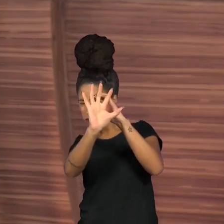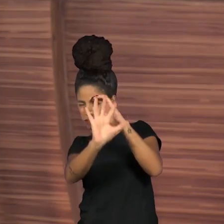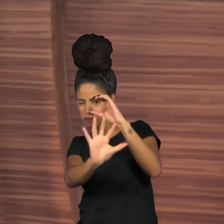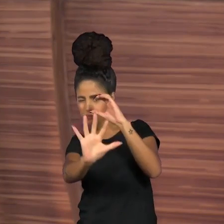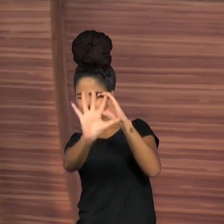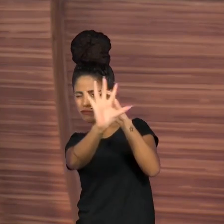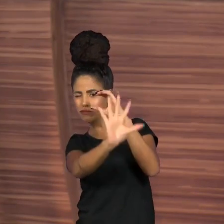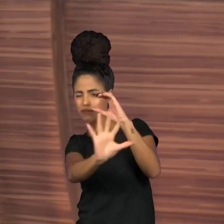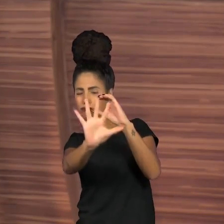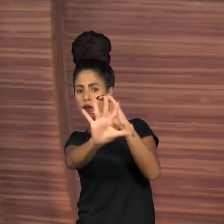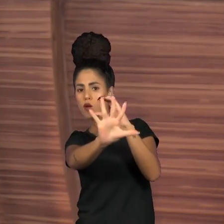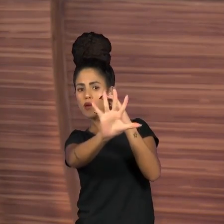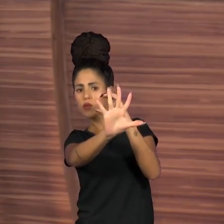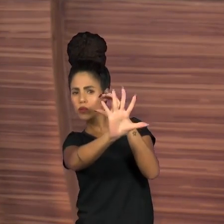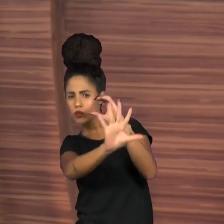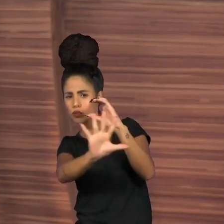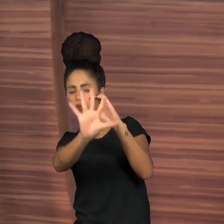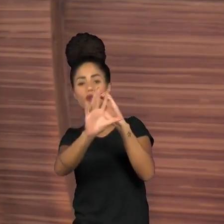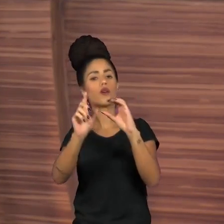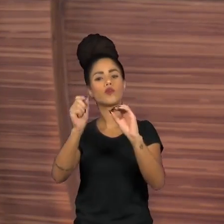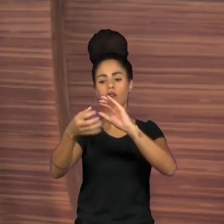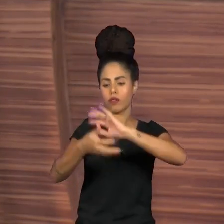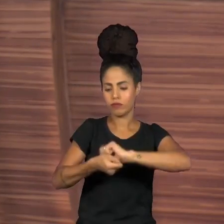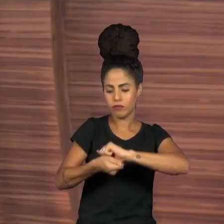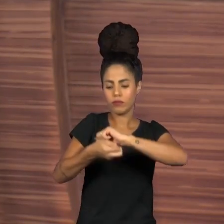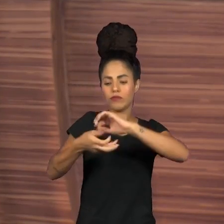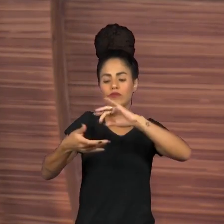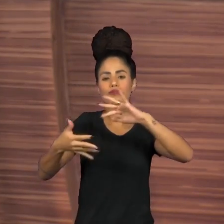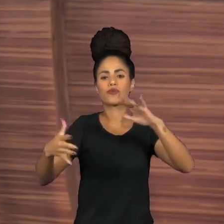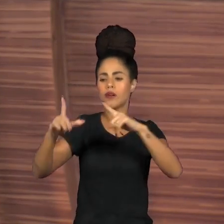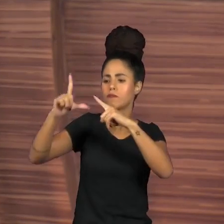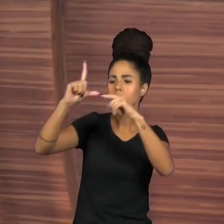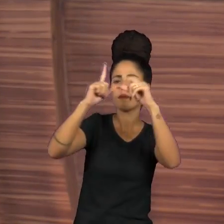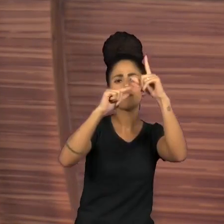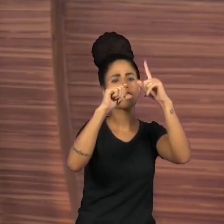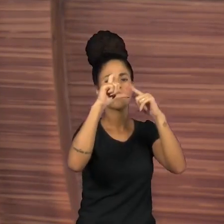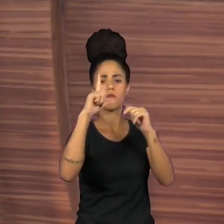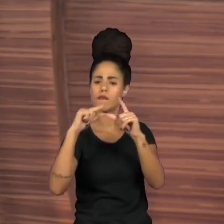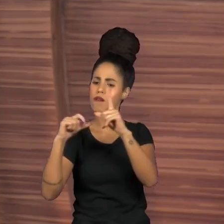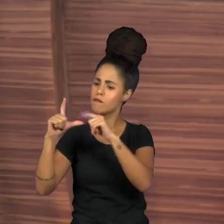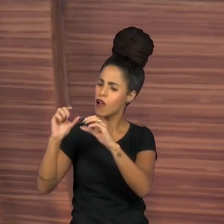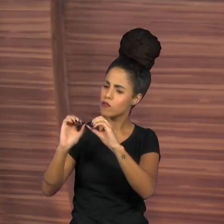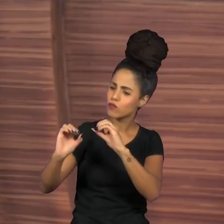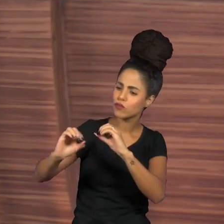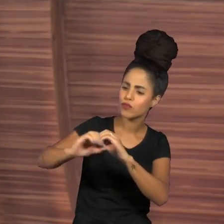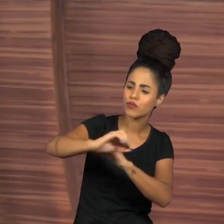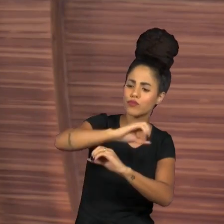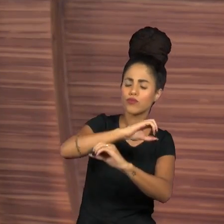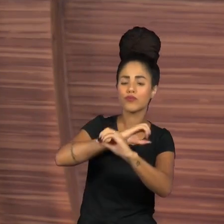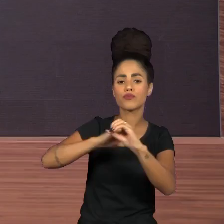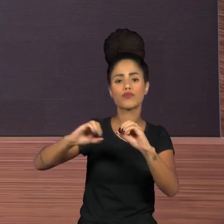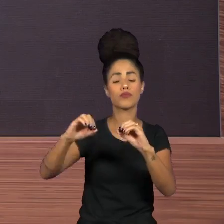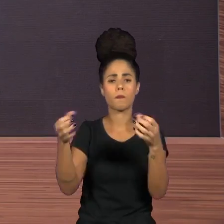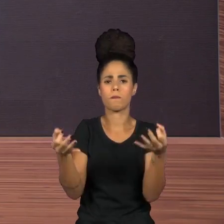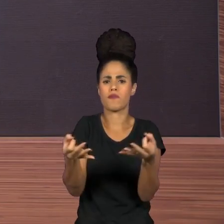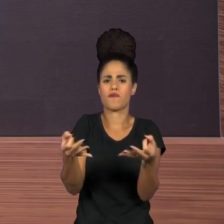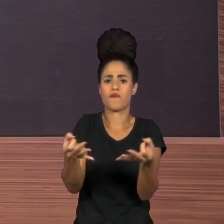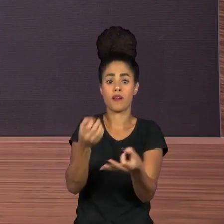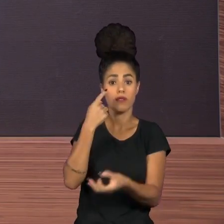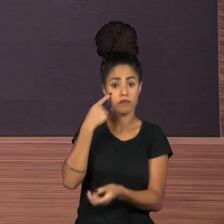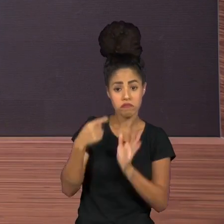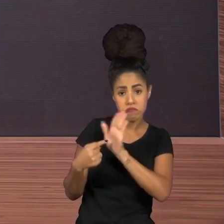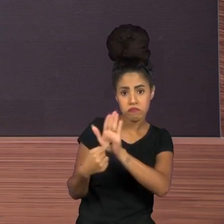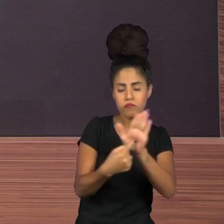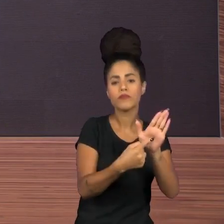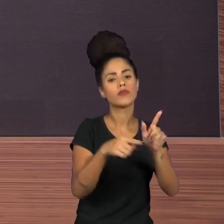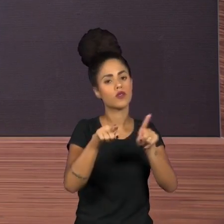captando imagens de estrelas, constelações, galáxias jamais registradas com tanta nitidez. O